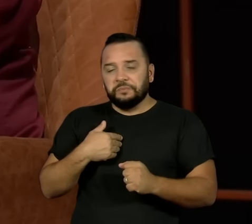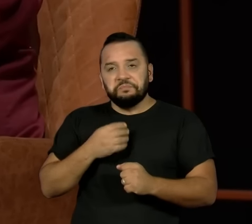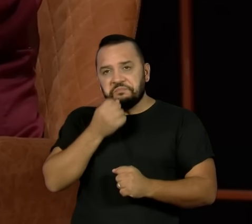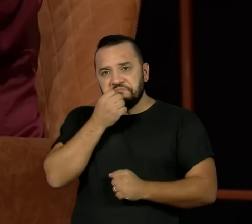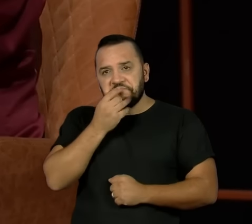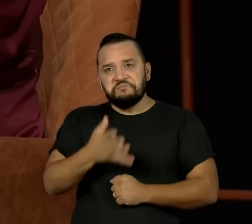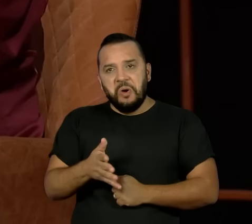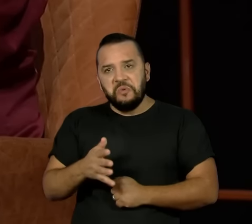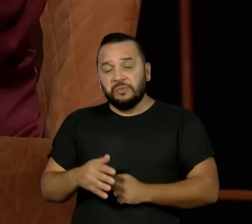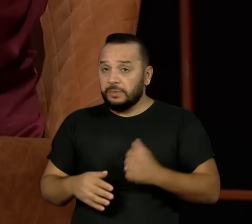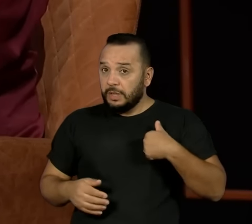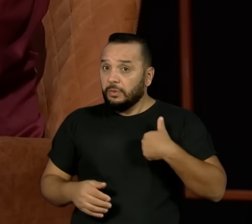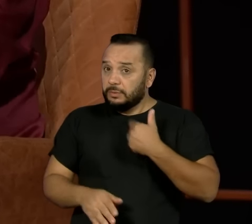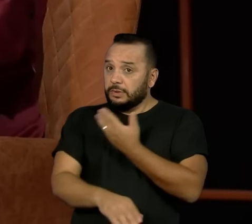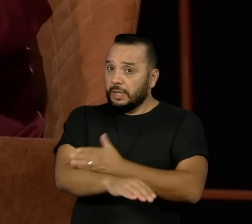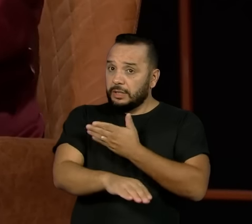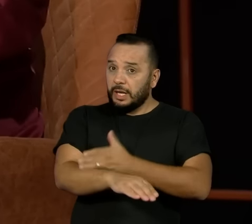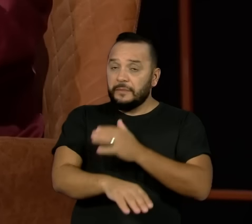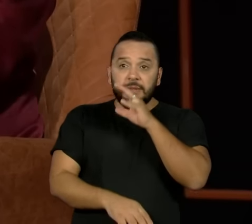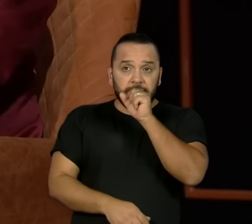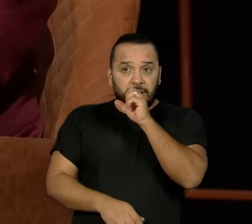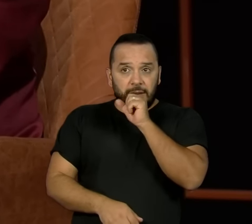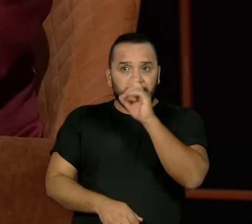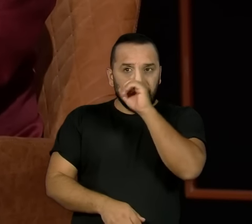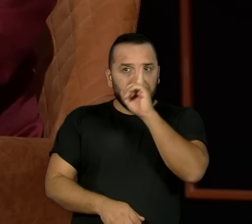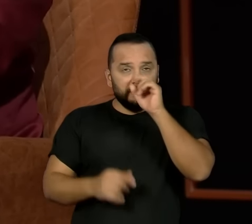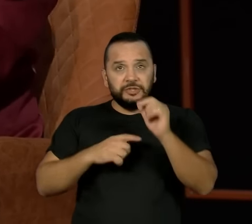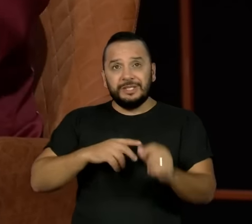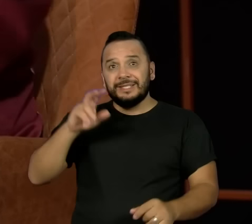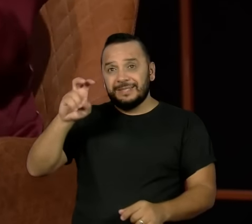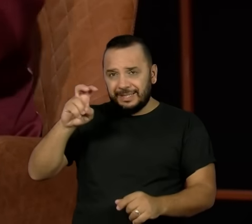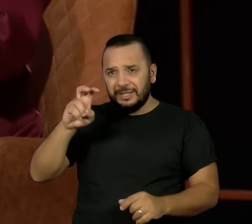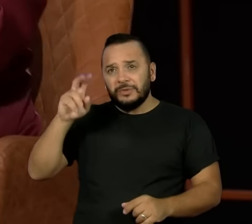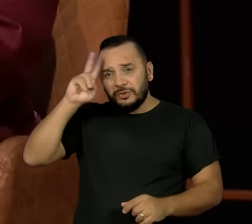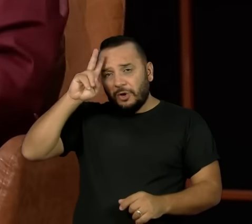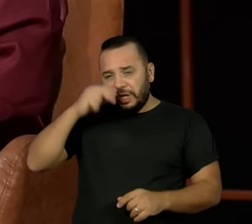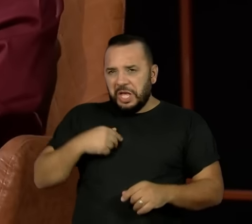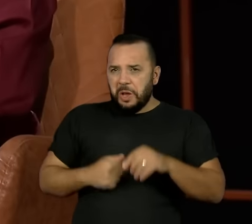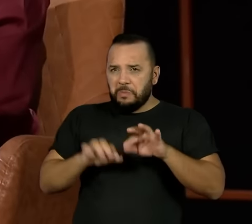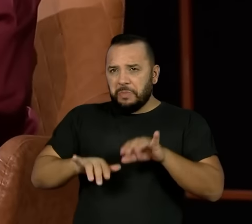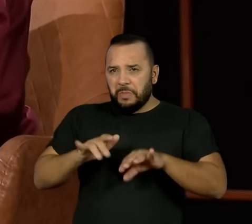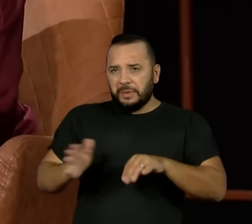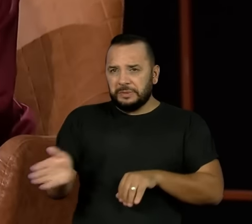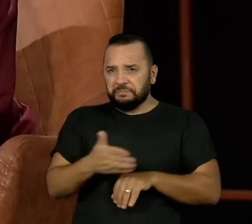noite, no fim de semana, tinha 5 historinhas para fazer. Eu era fazendo aquelas historinhas,